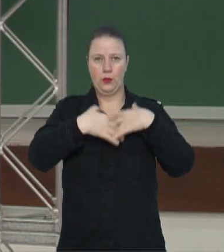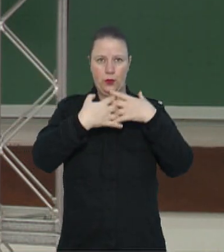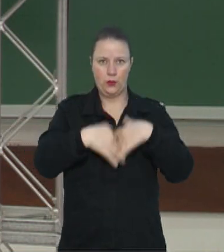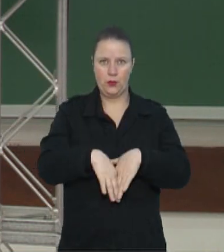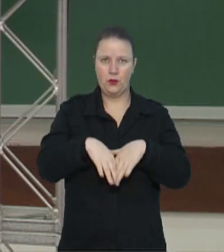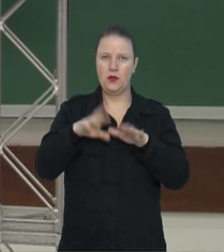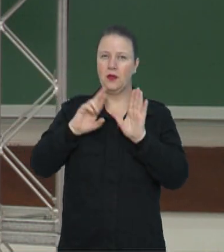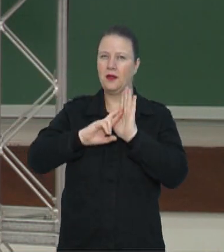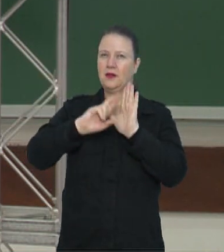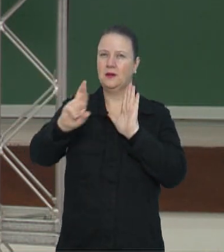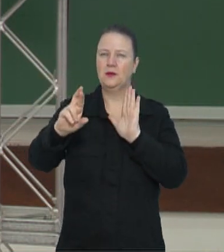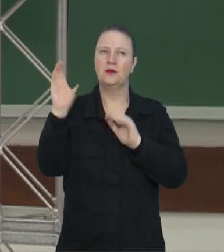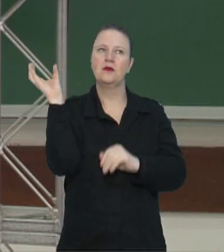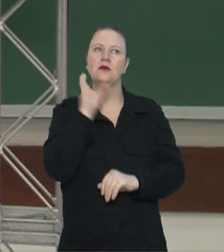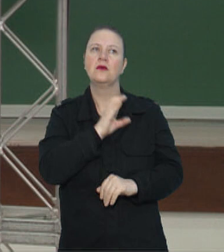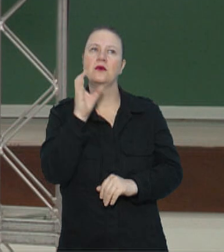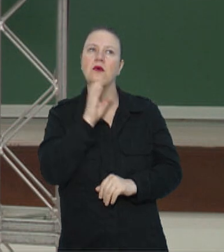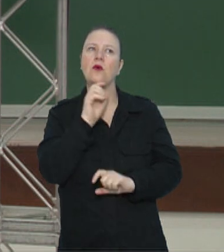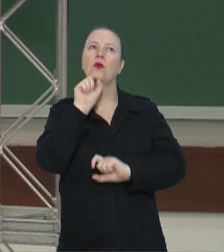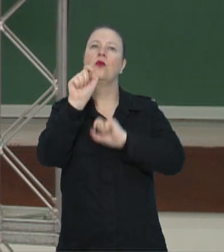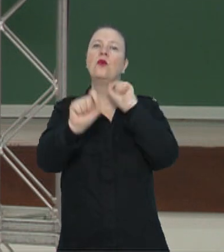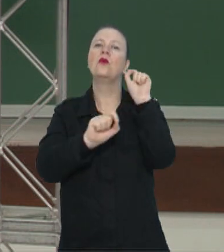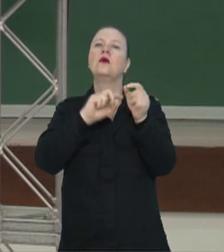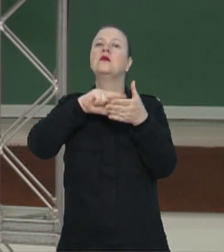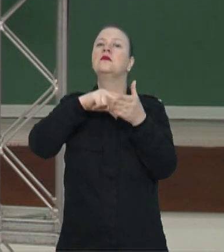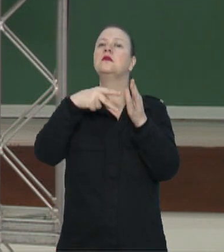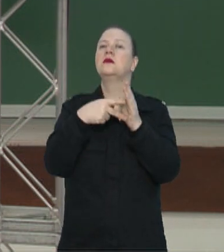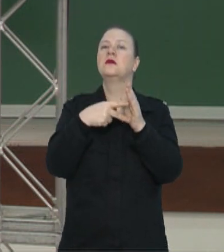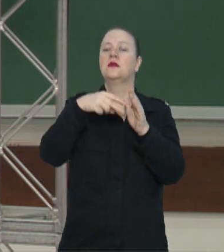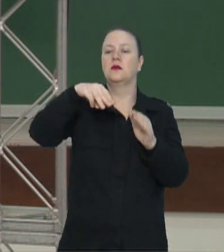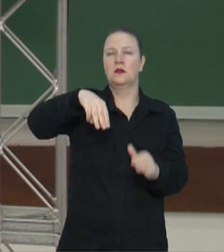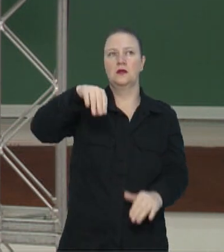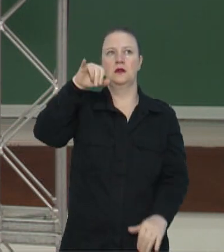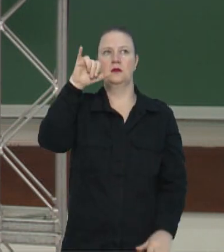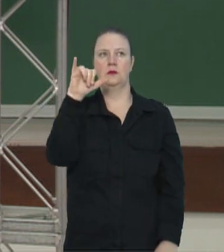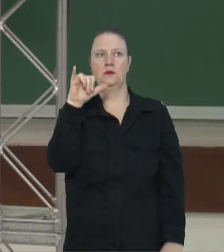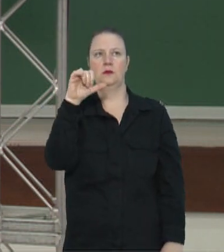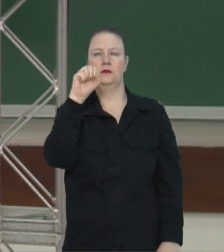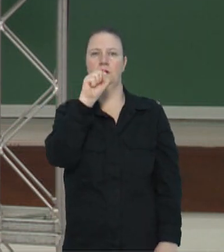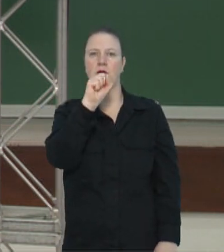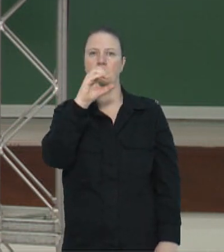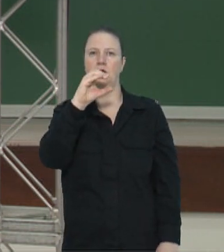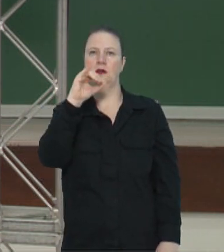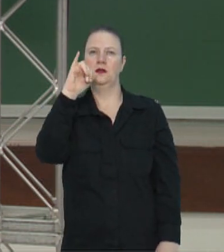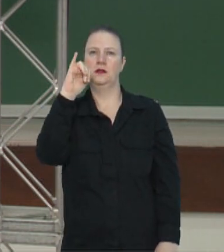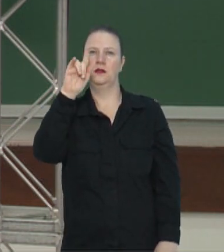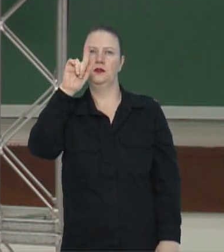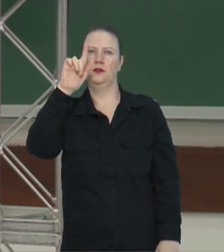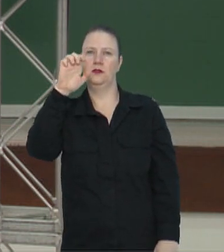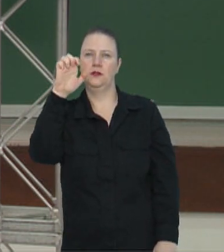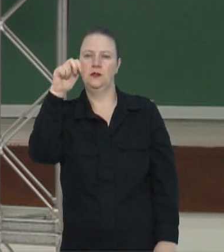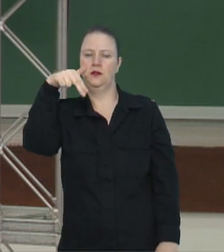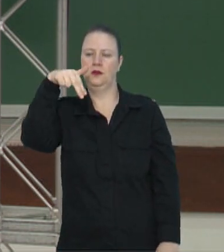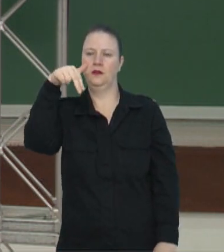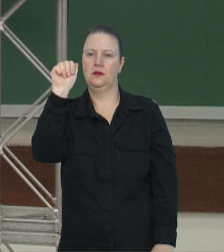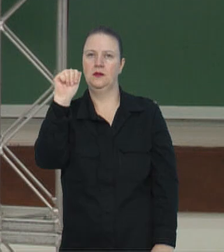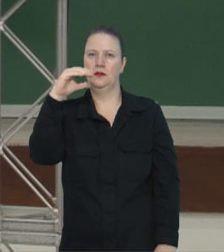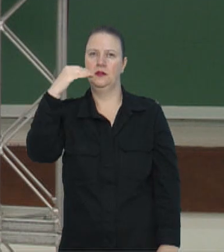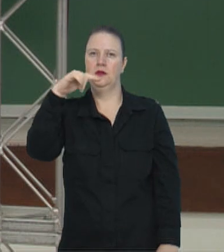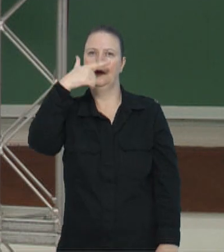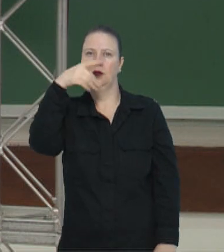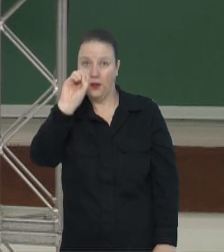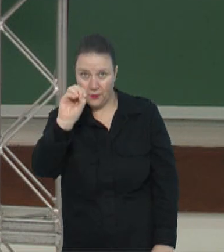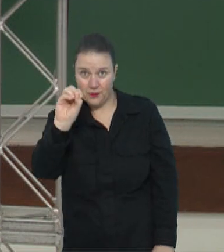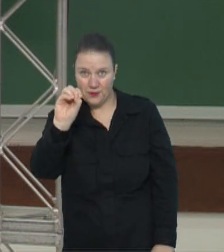respondam rápido lá para nós. O que é miscigenação? Falamos bastante e demos exemplos sobre isso. Então